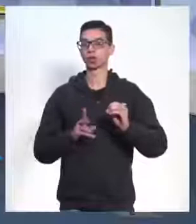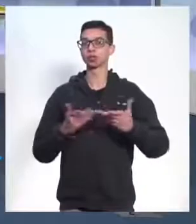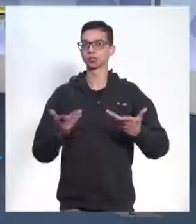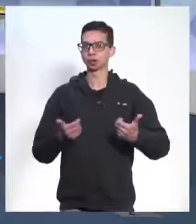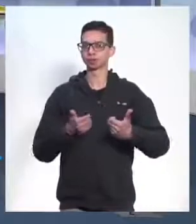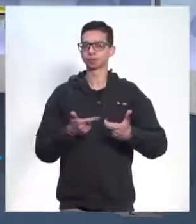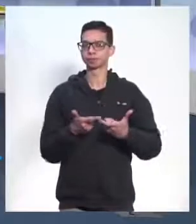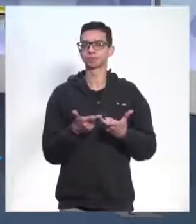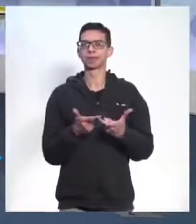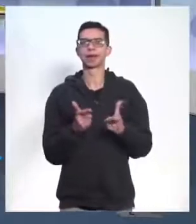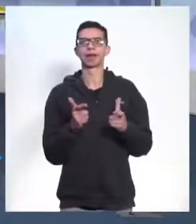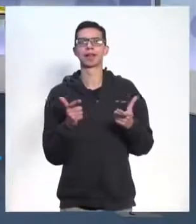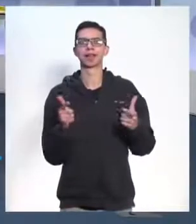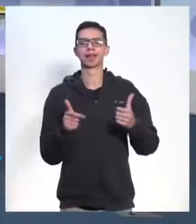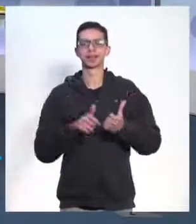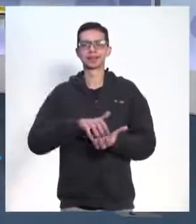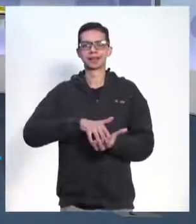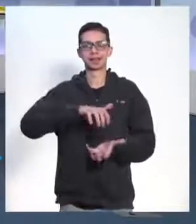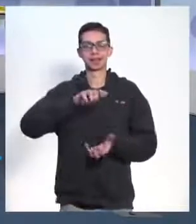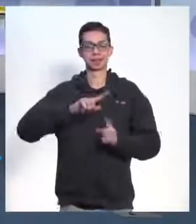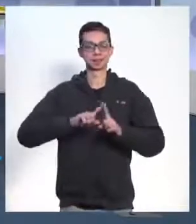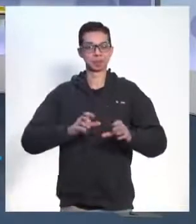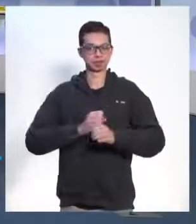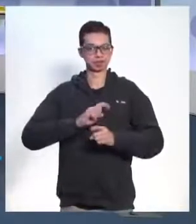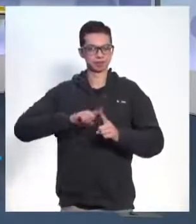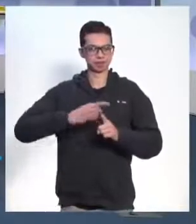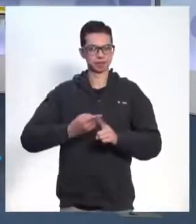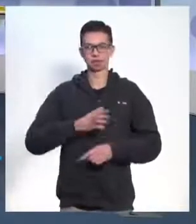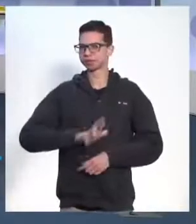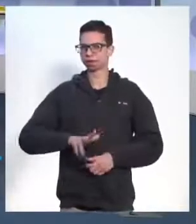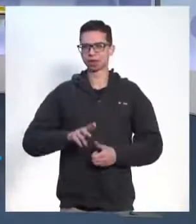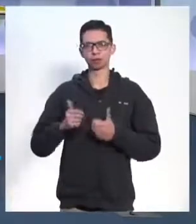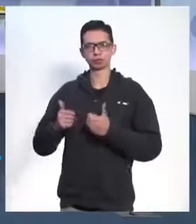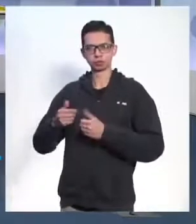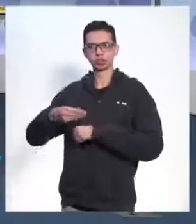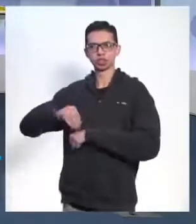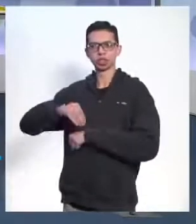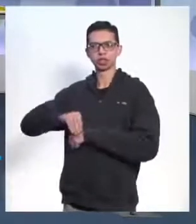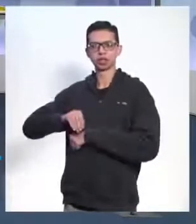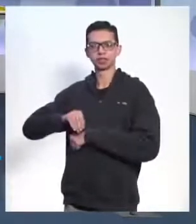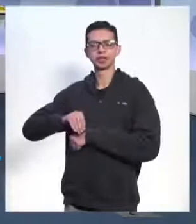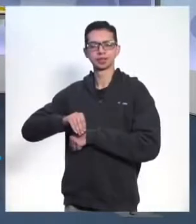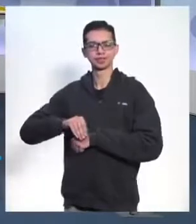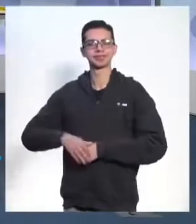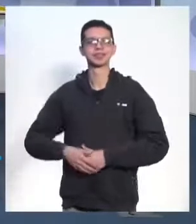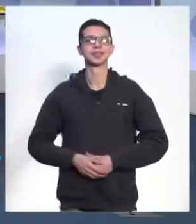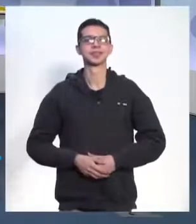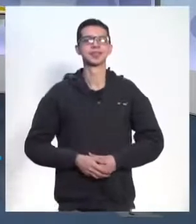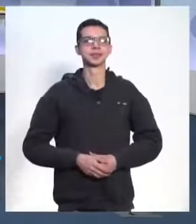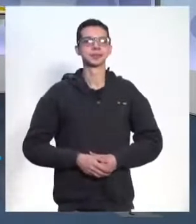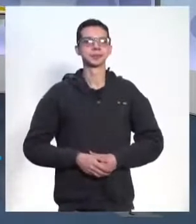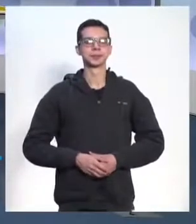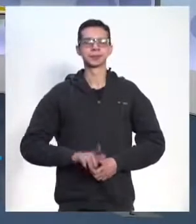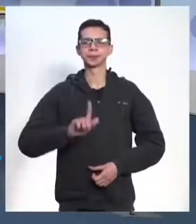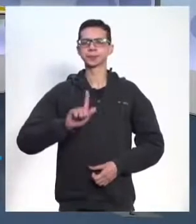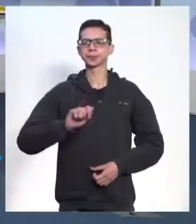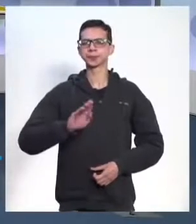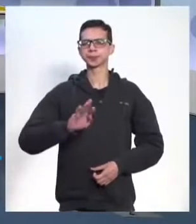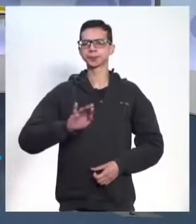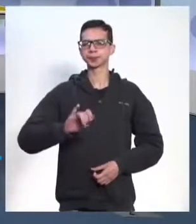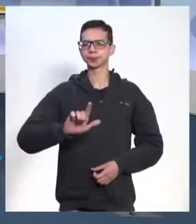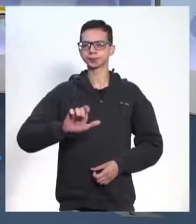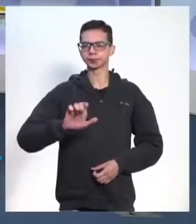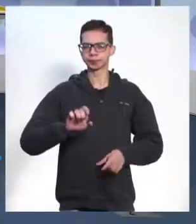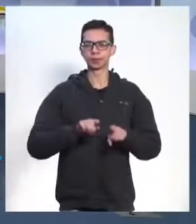a situação, mas isso não vai contar como ponto a mais não, tá? Fica a dica. E a Gabriele